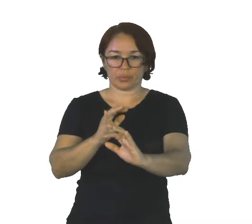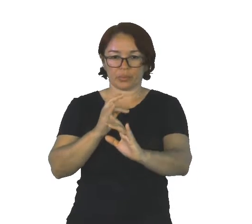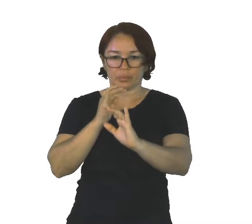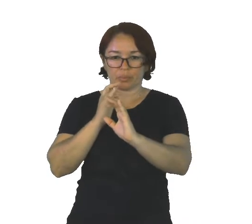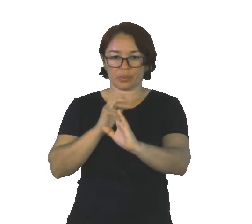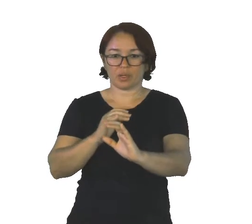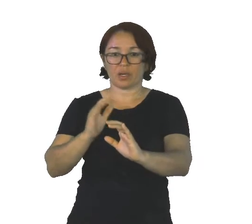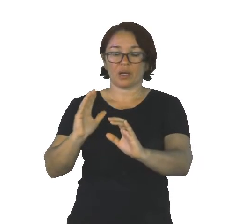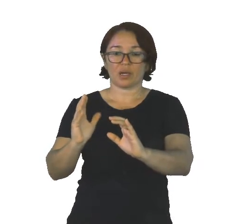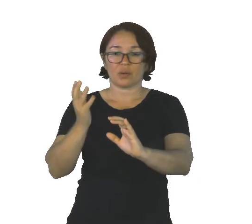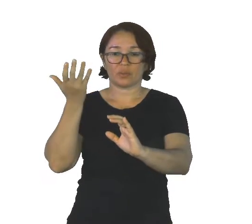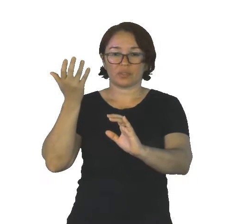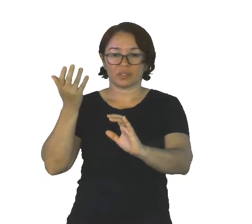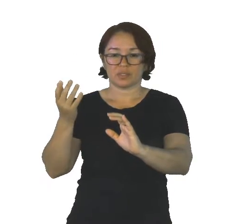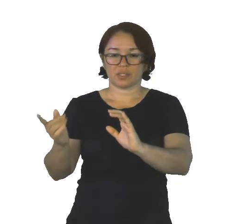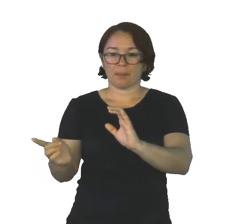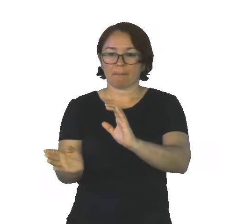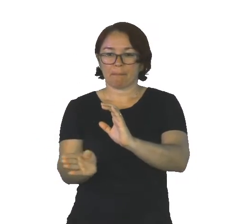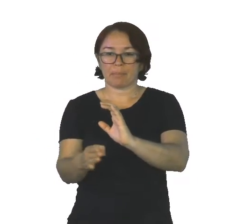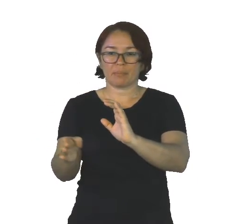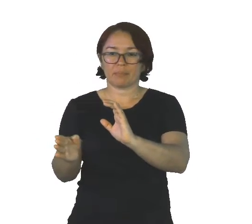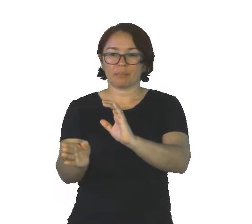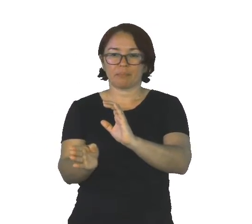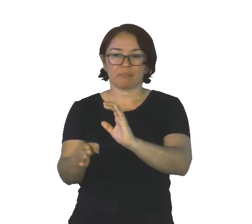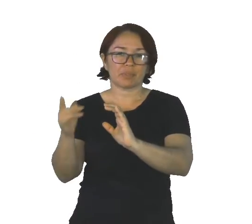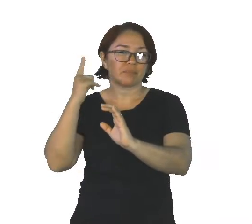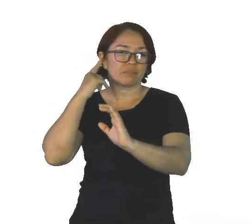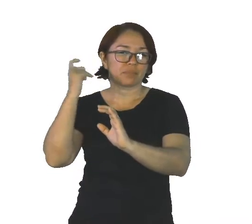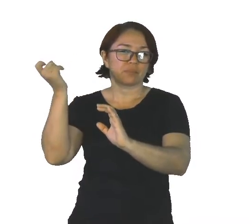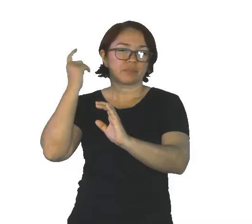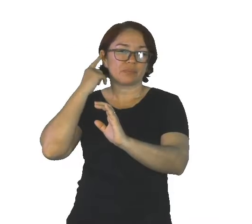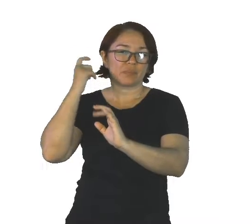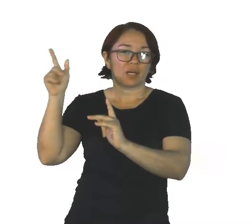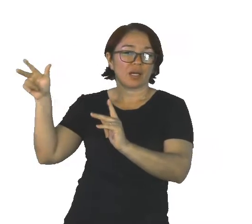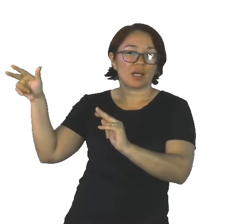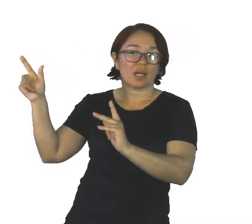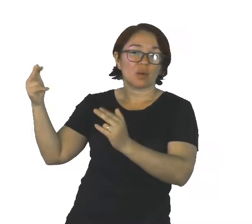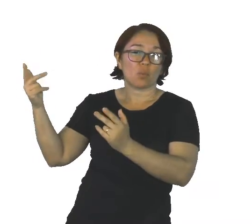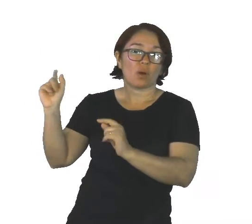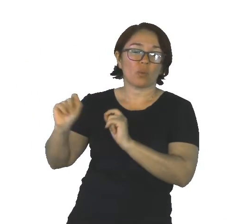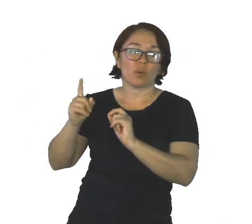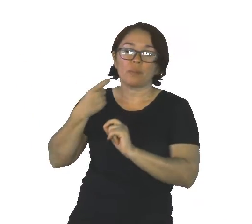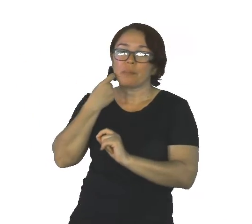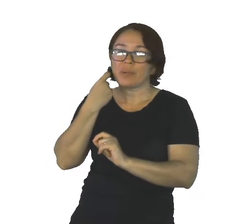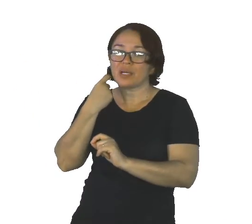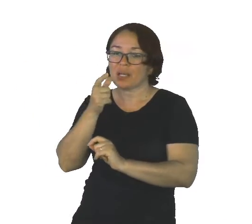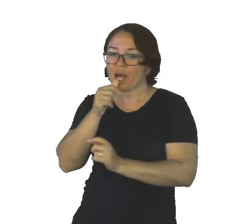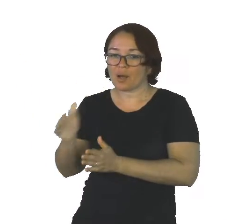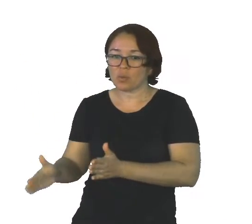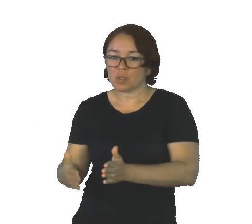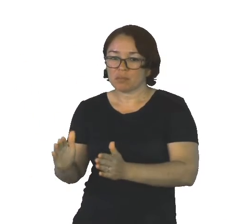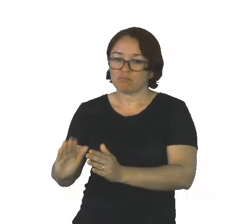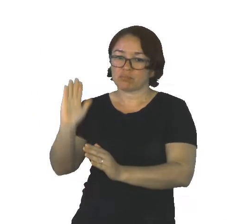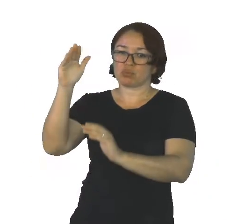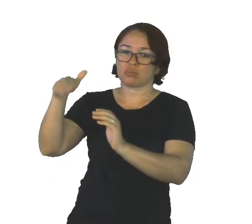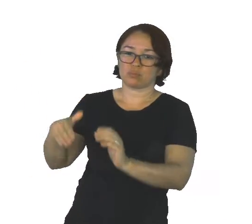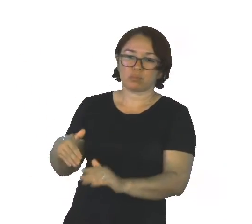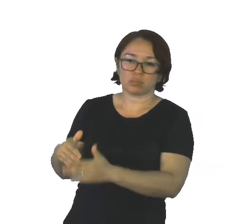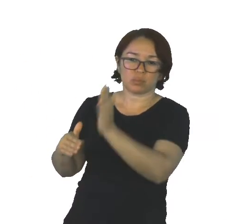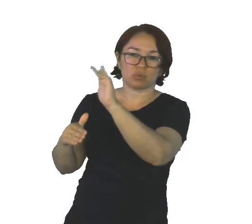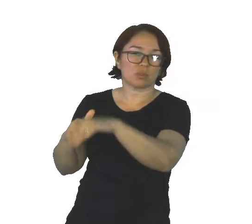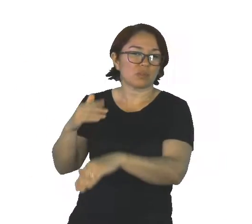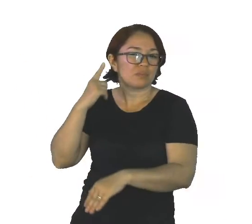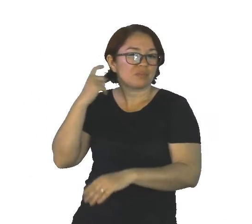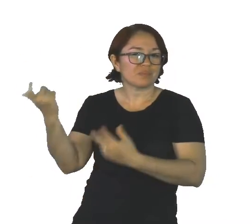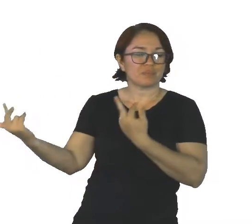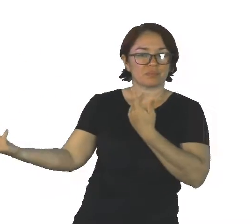que emitia um som muito parecido com os dos pacus pulando nas águas. Este rito era realizado justamente para relembrar o momento